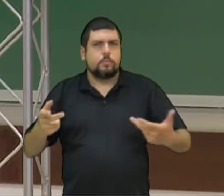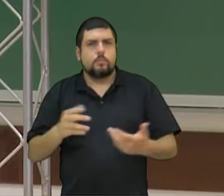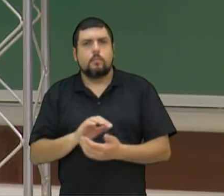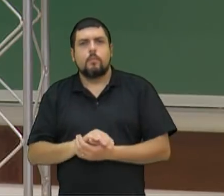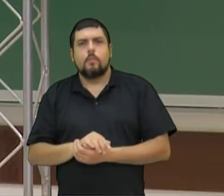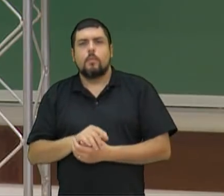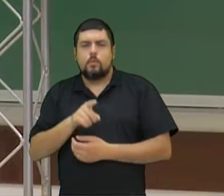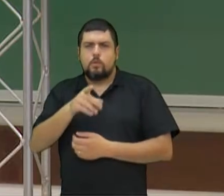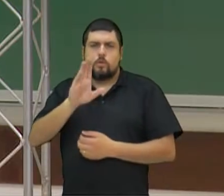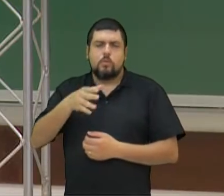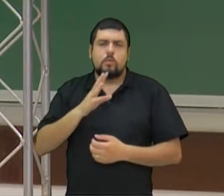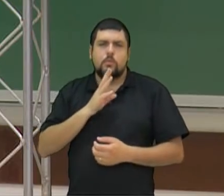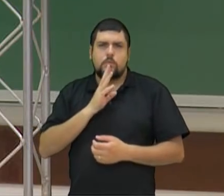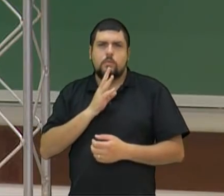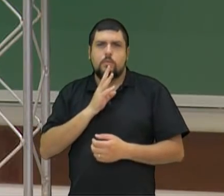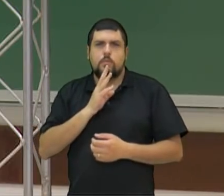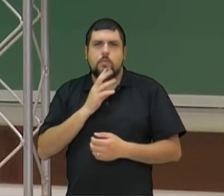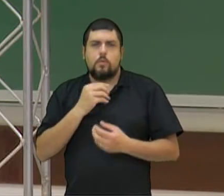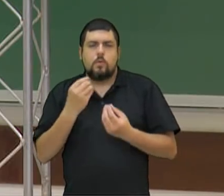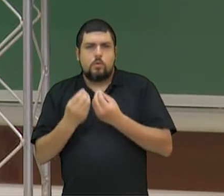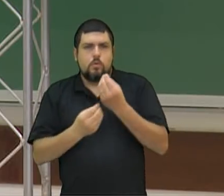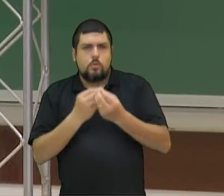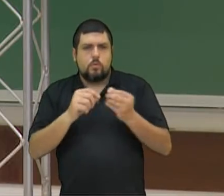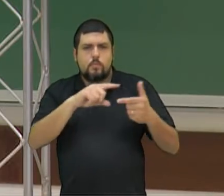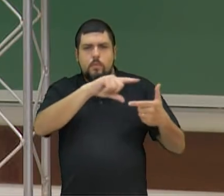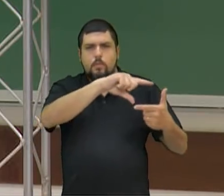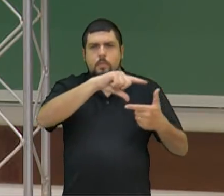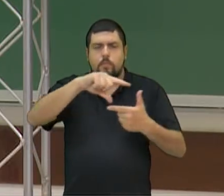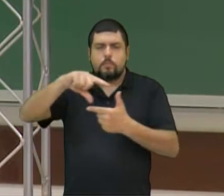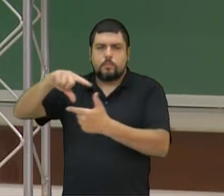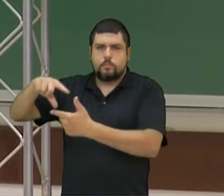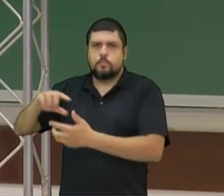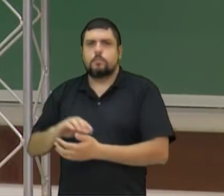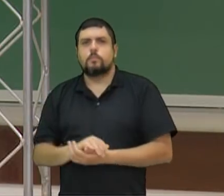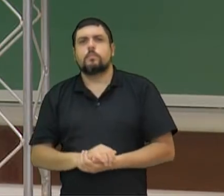bastante familiarizados com essa questão da produção de tirinhas e história em